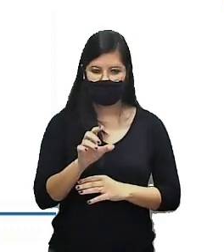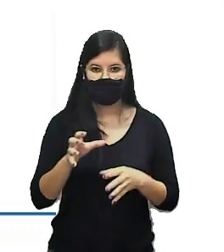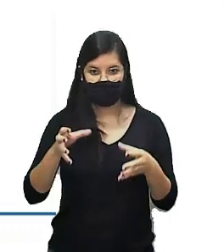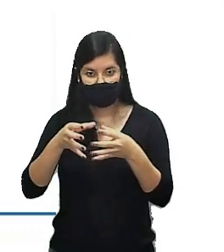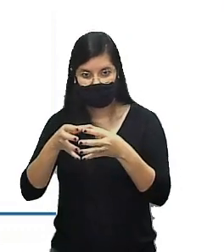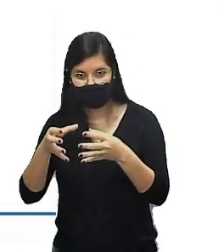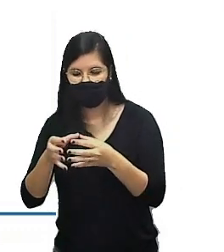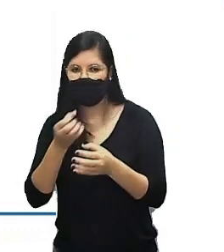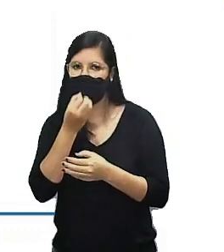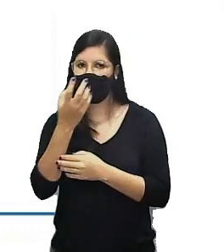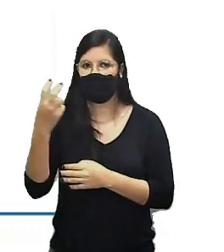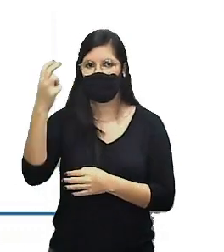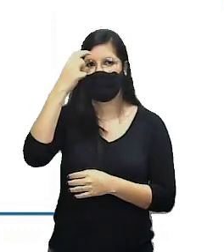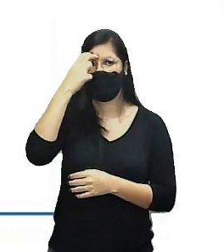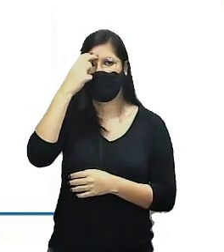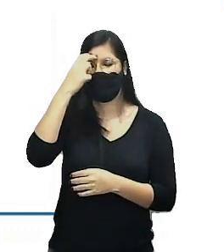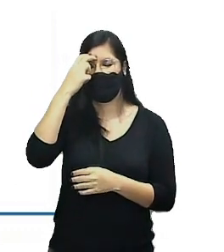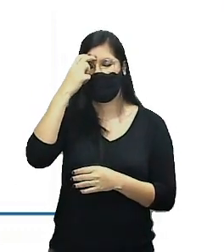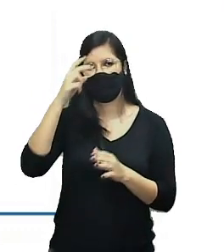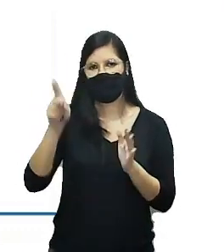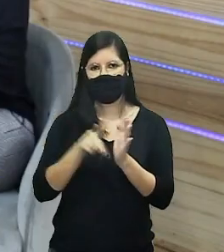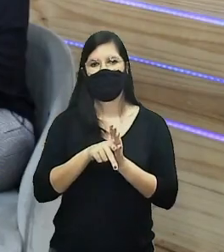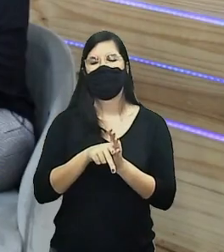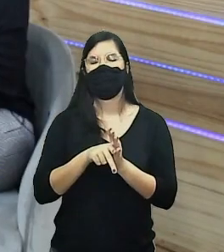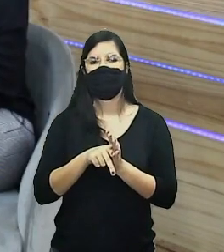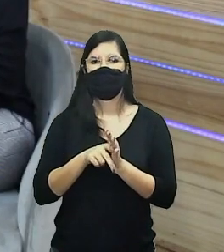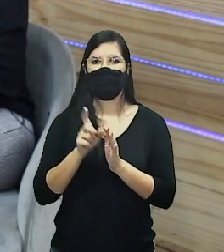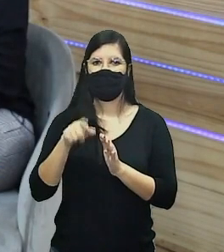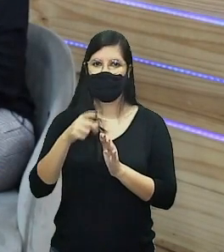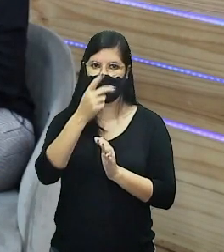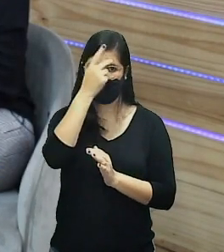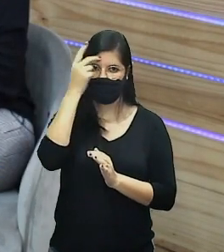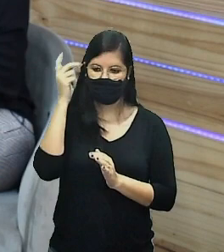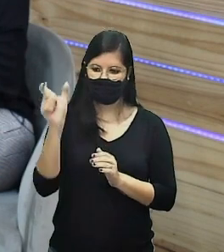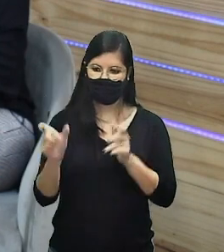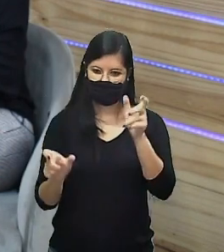de bens culturais, como um patrimônio mesmo das